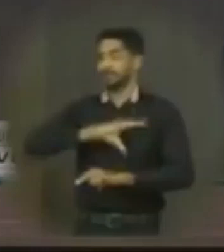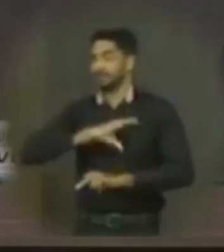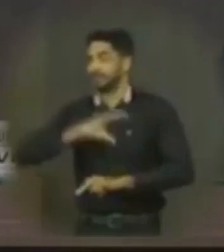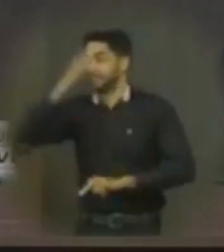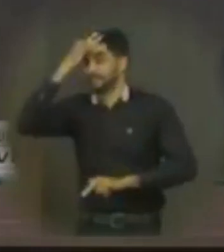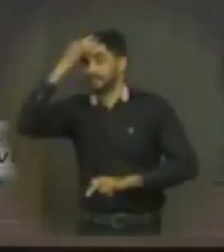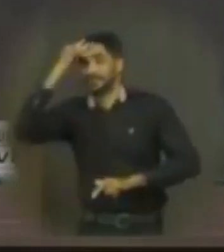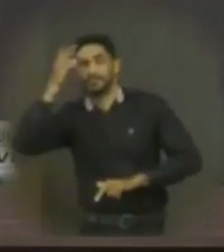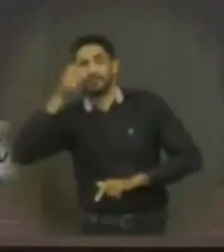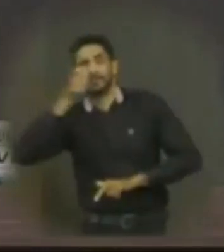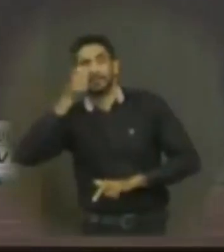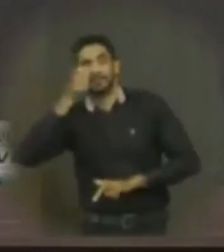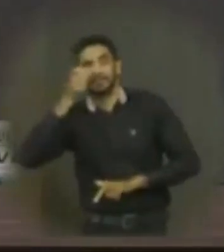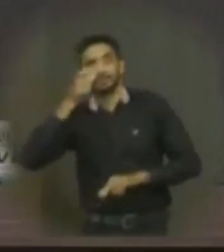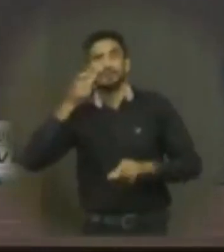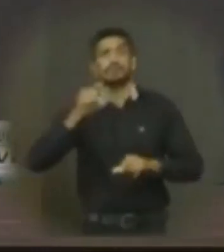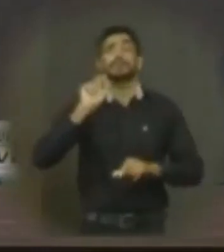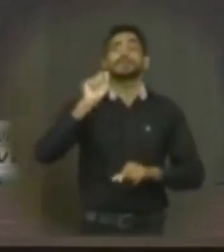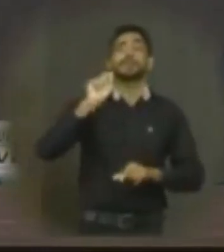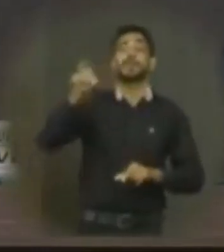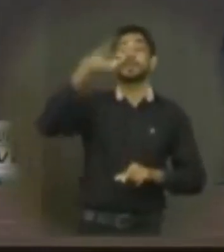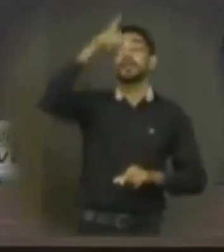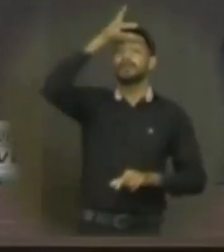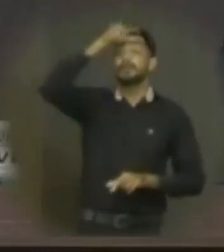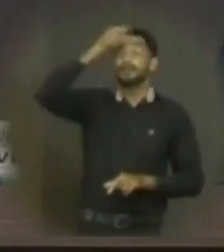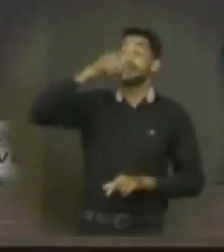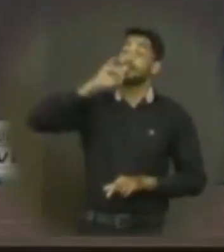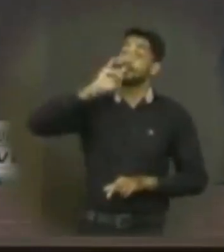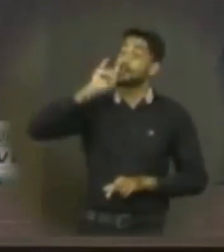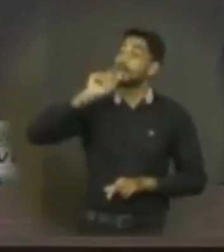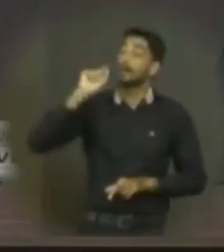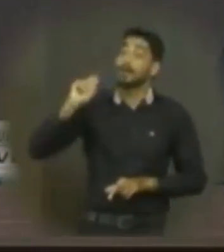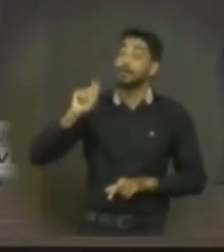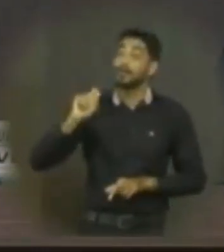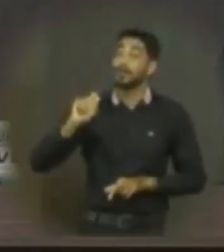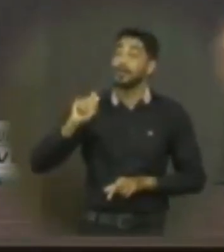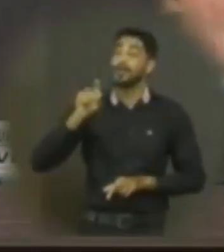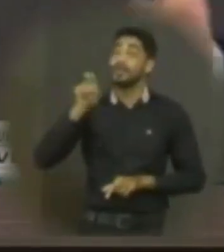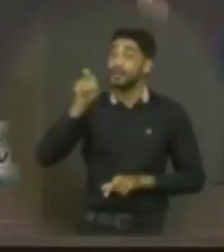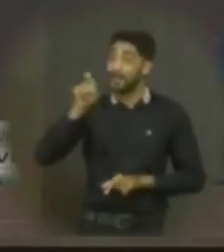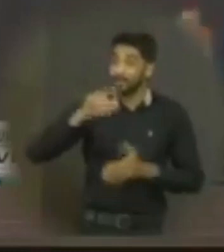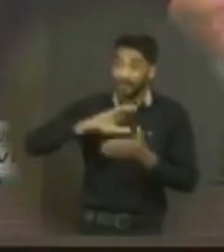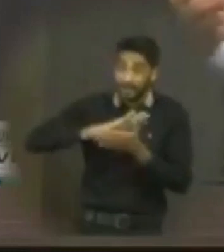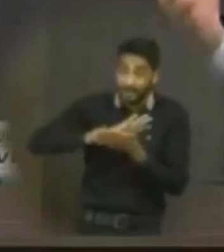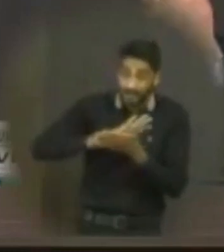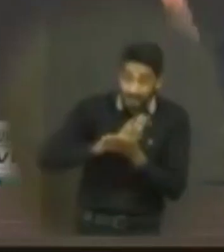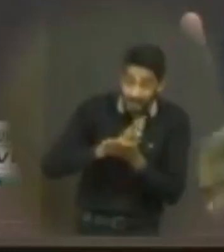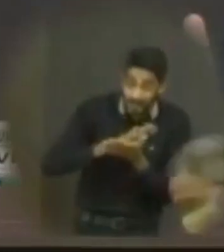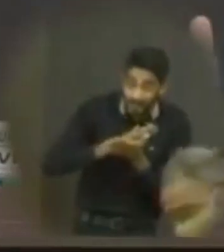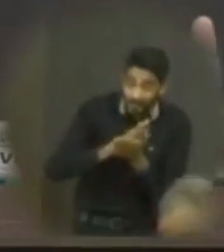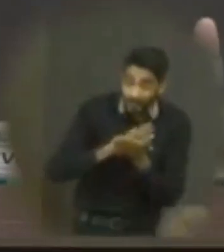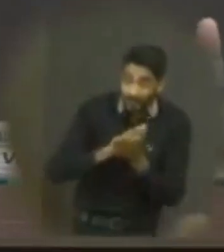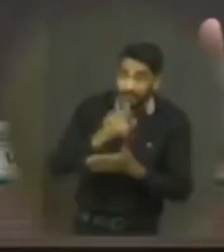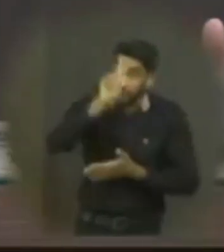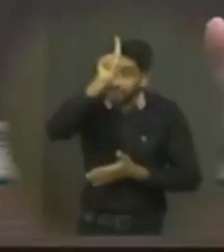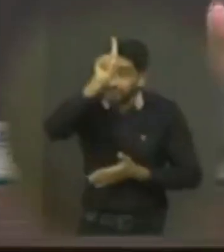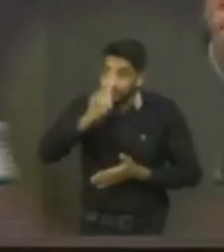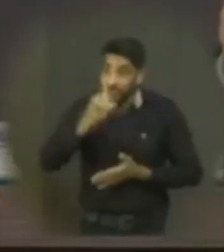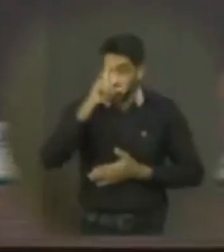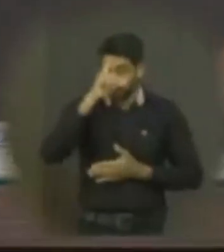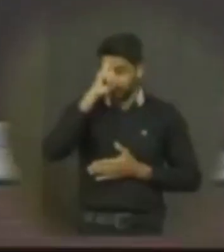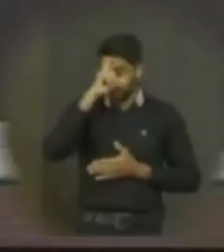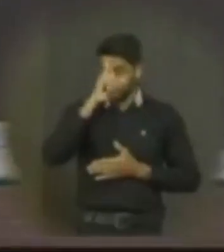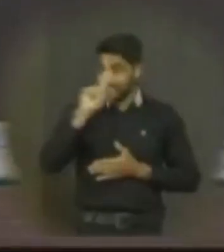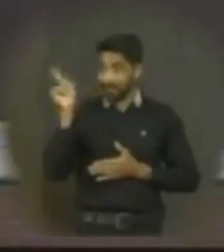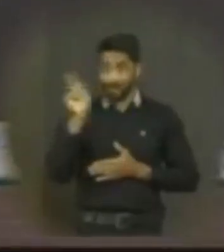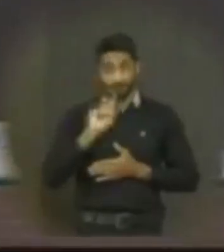nos assistindo, ao prefeito, dizer a ele que ele não está prejudicando o hospital, o diretor de hospital nenhum, ele